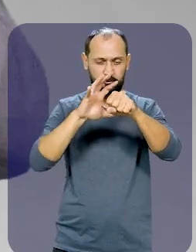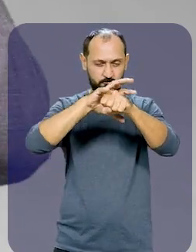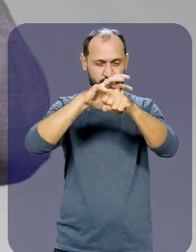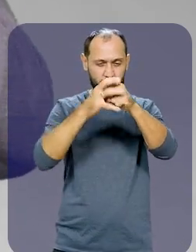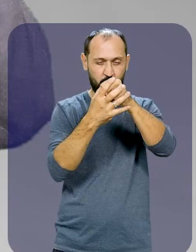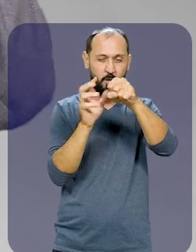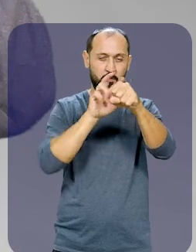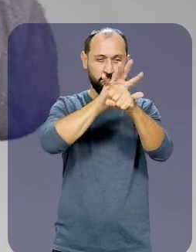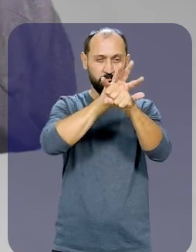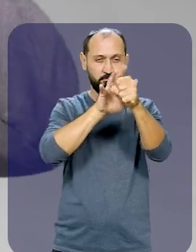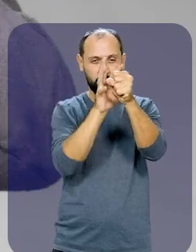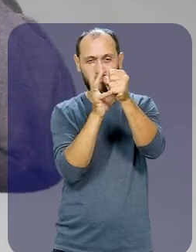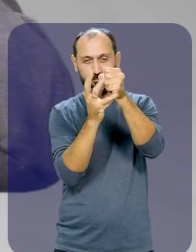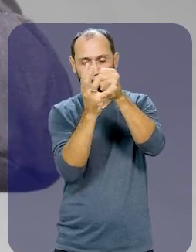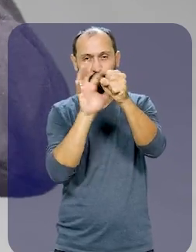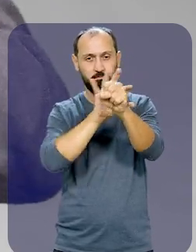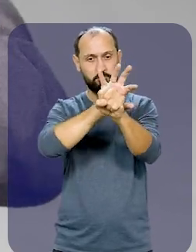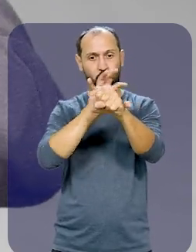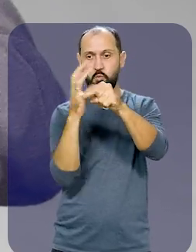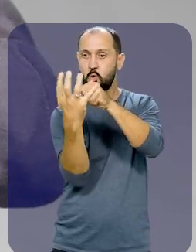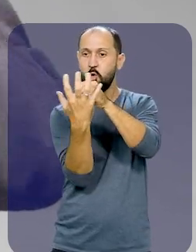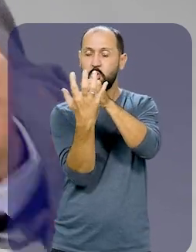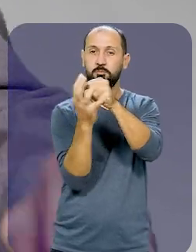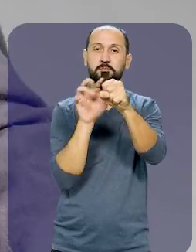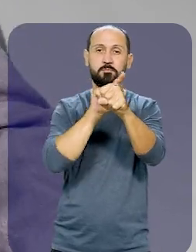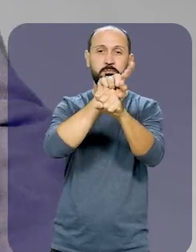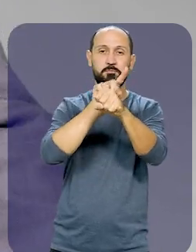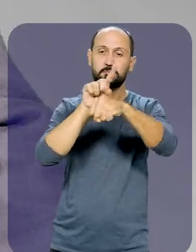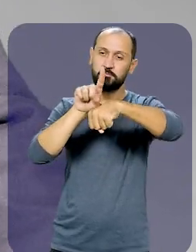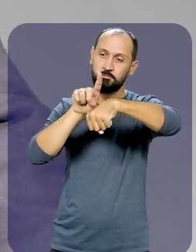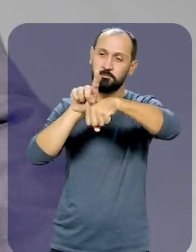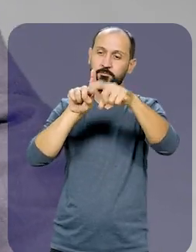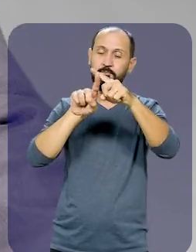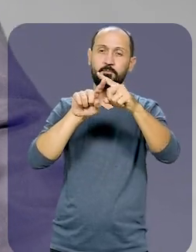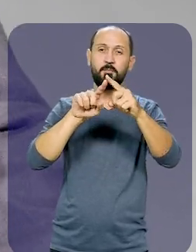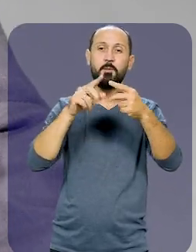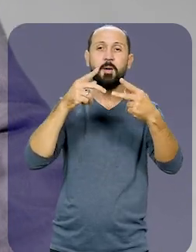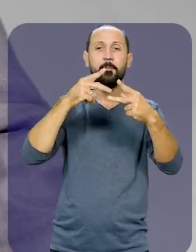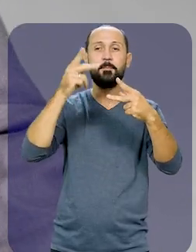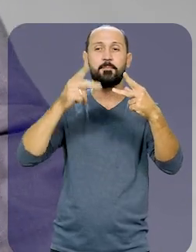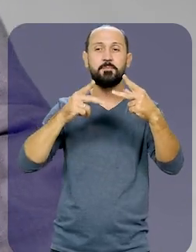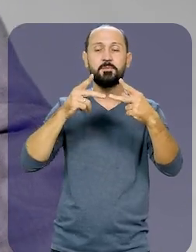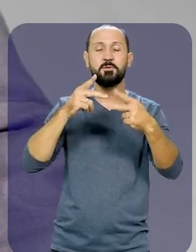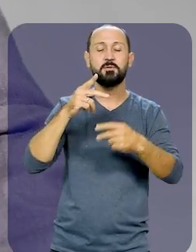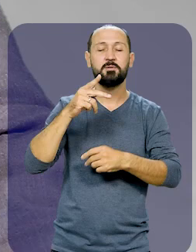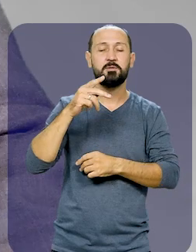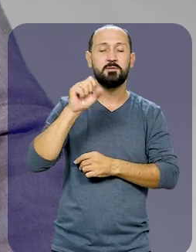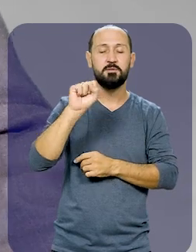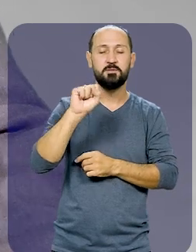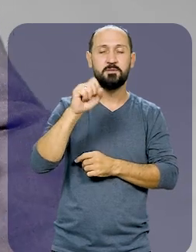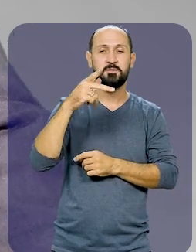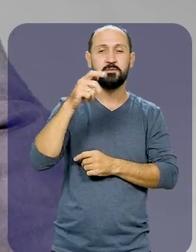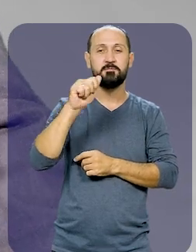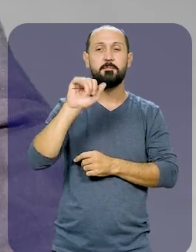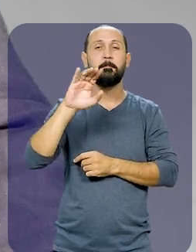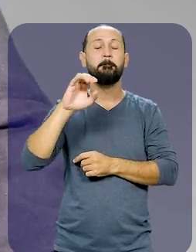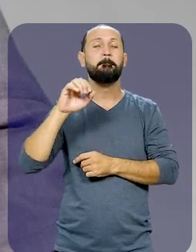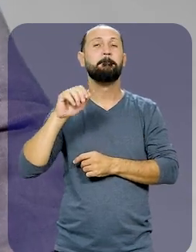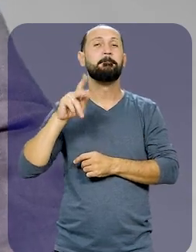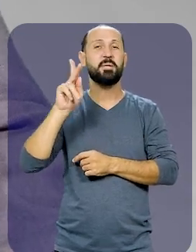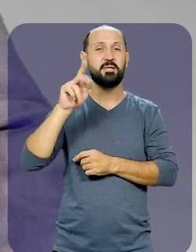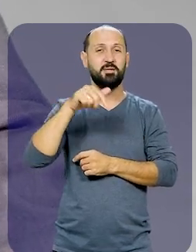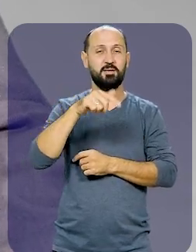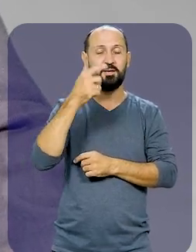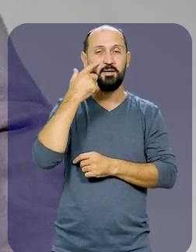aquela bolinha cheia de cogumelozinhos. Sim. Aquela pontinha chama proteína spike. Ela que é